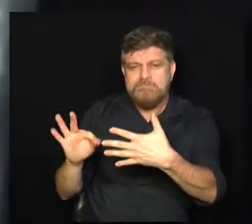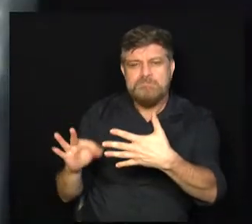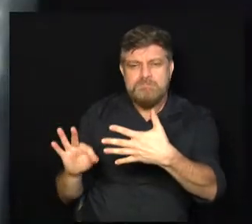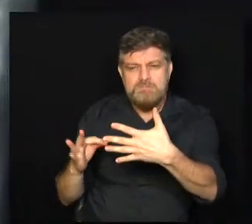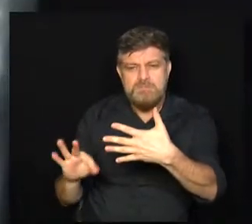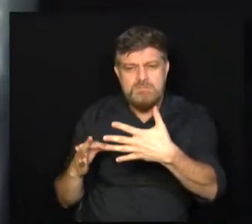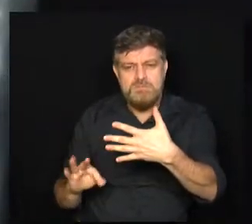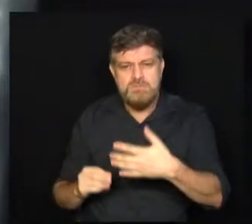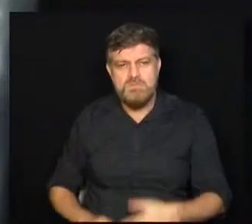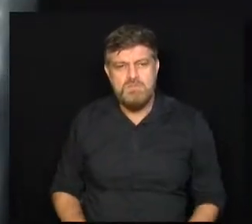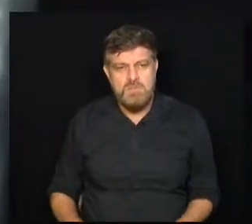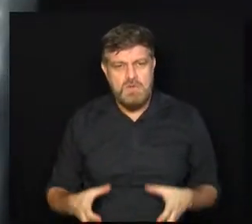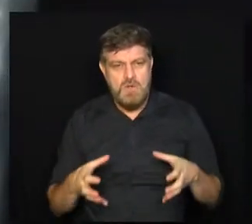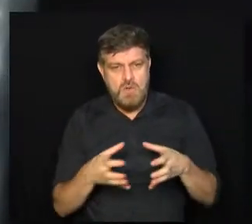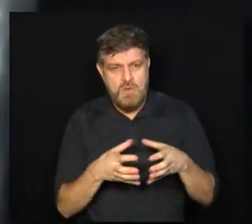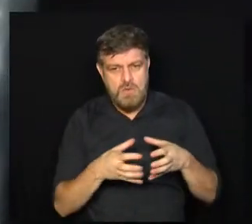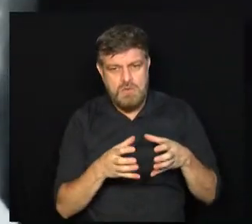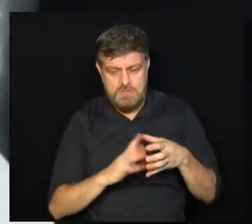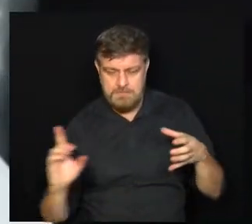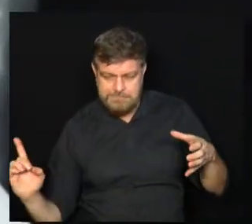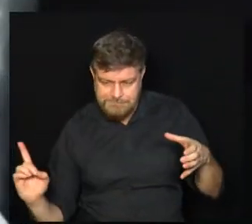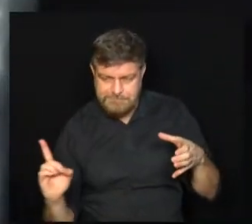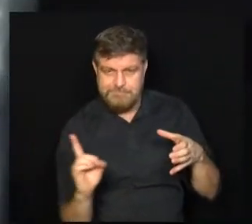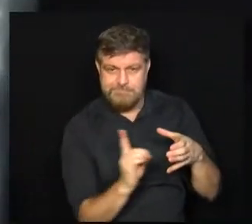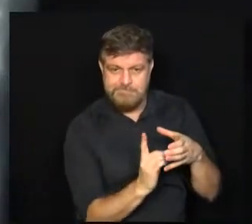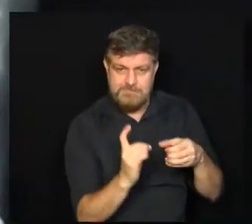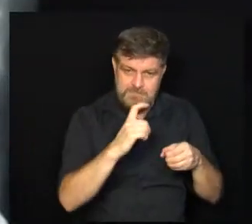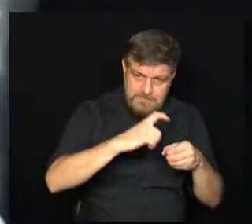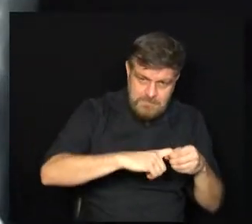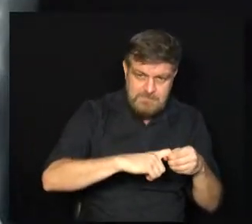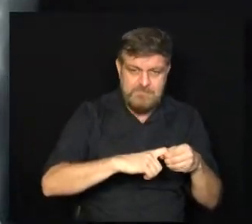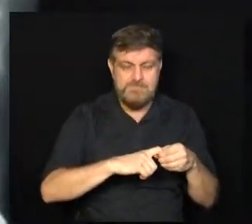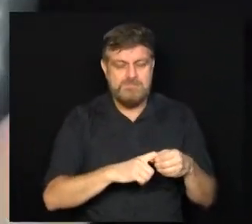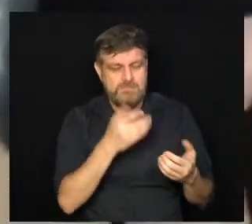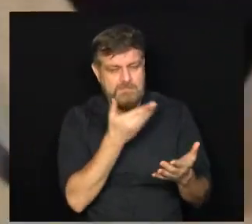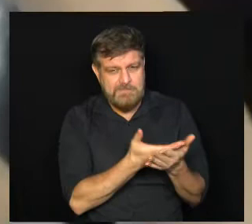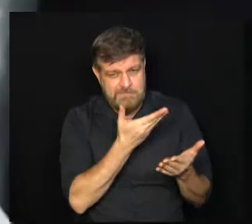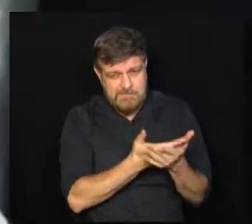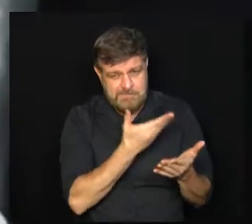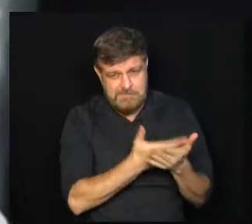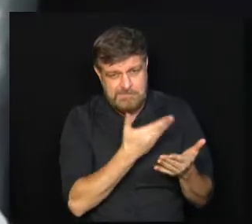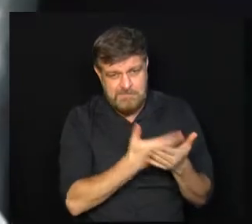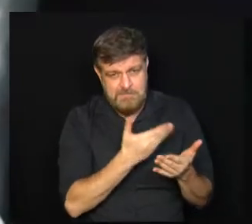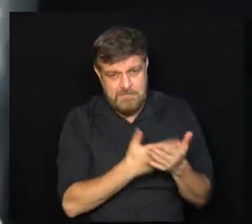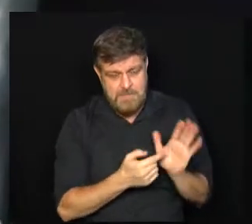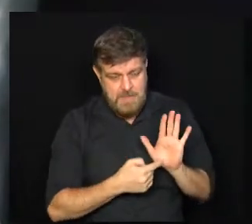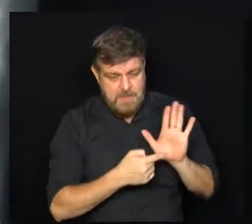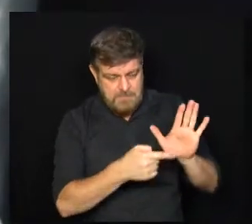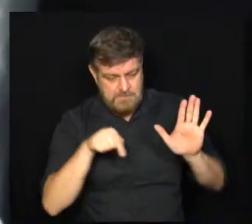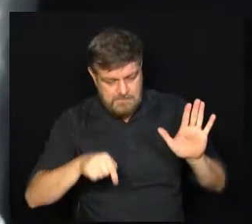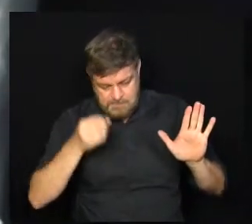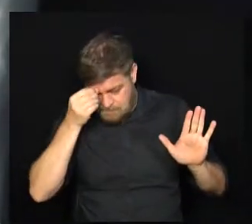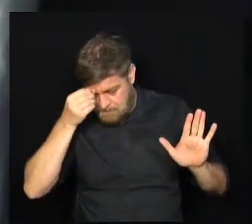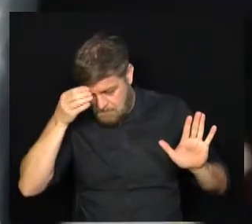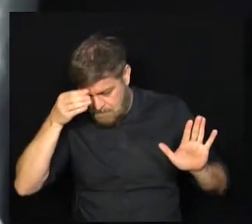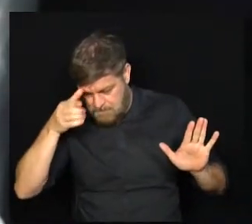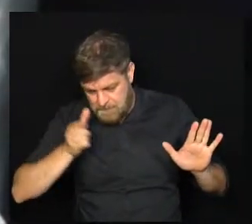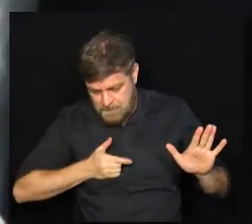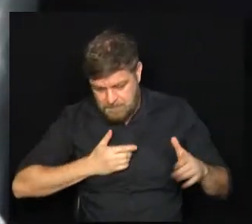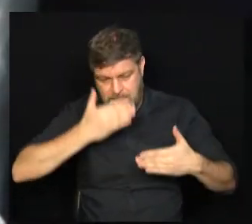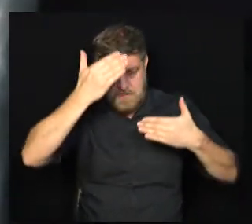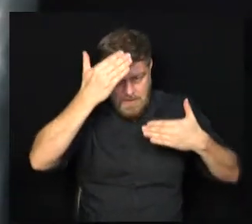para a academia, para o ensino da companhia aérea, para aferir seus conhecimentos e